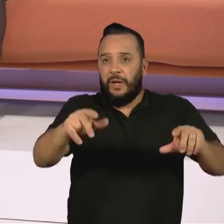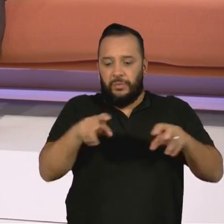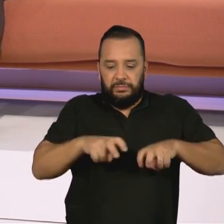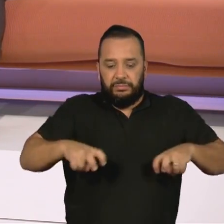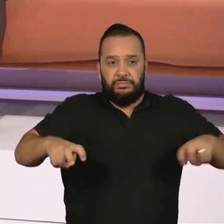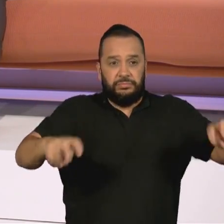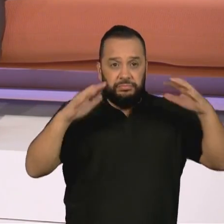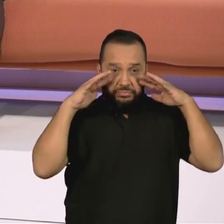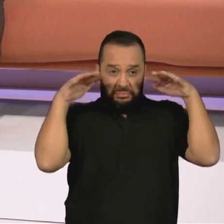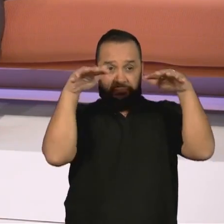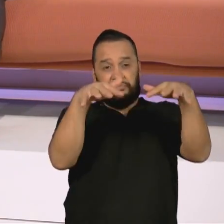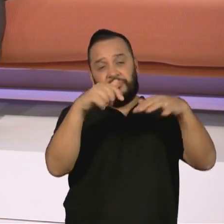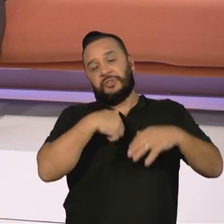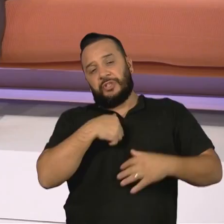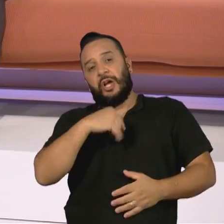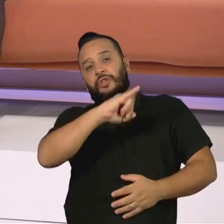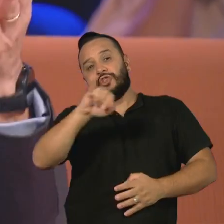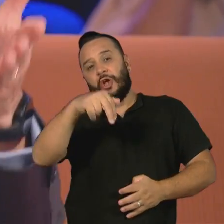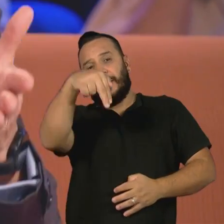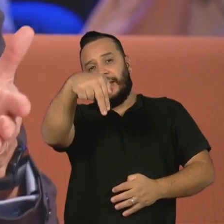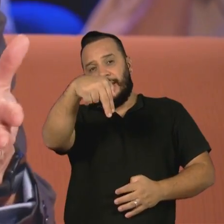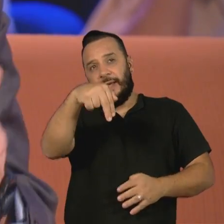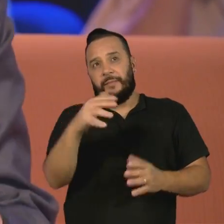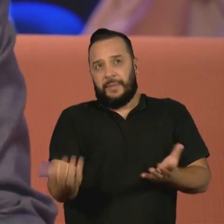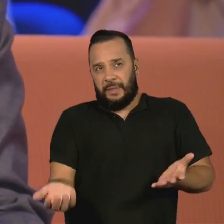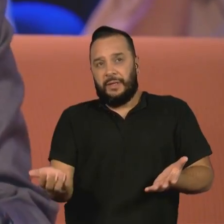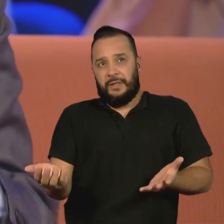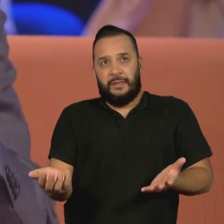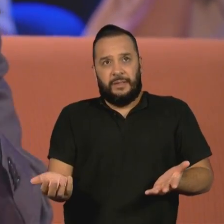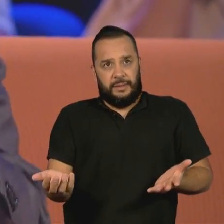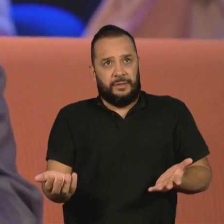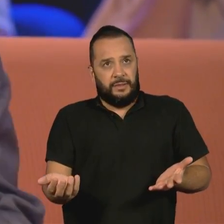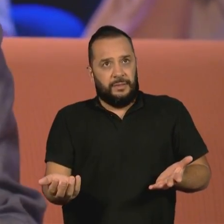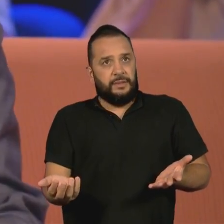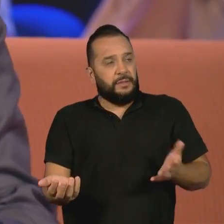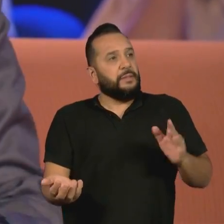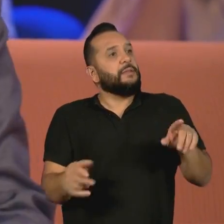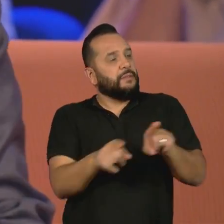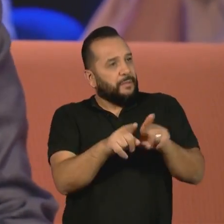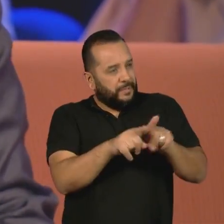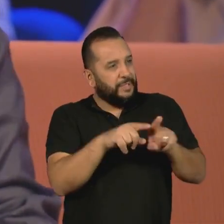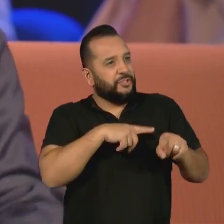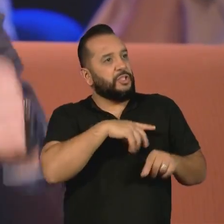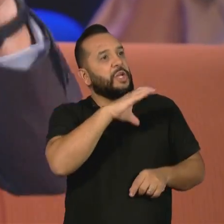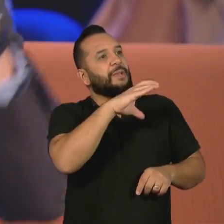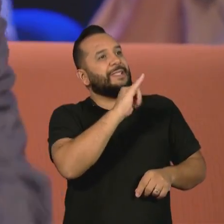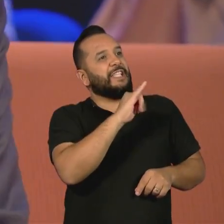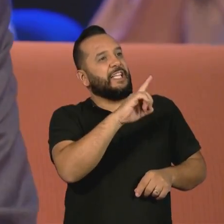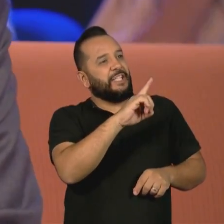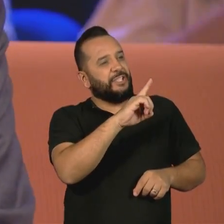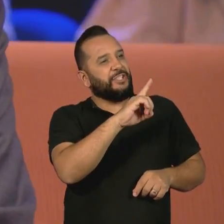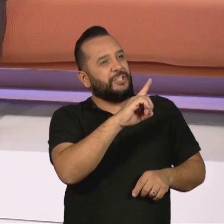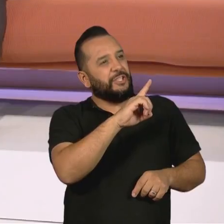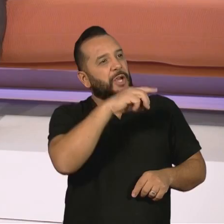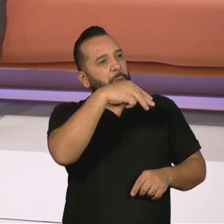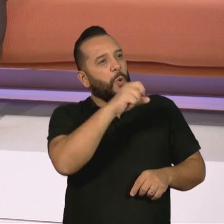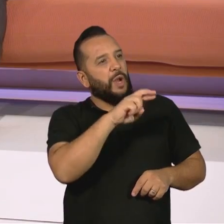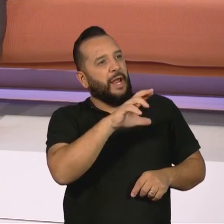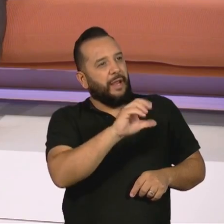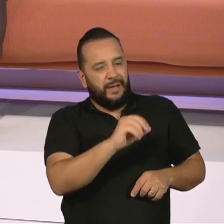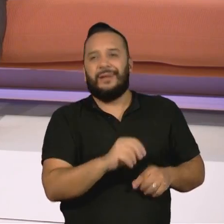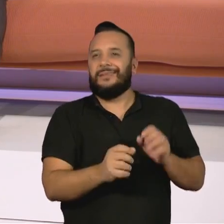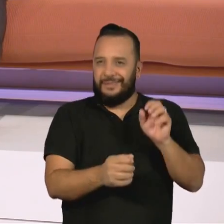Nacional, todo mundo do Jornal Nacional. E se tinha um filme, todo mundo via filme. Boa noite pro Cid Moreira. Boa noite, Cid. Né?